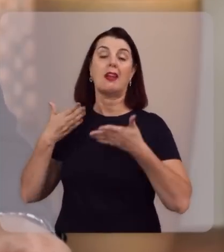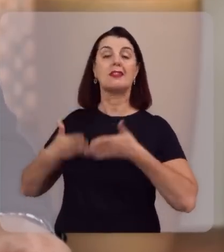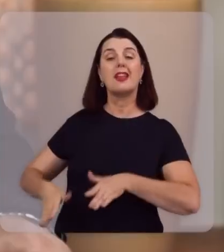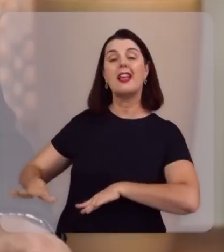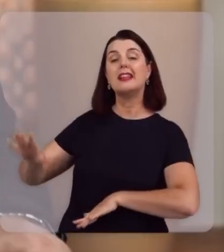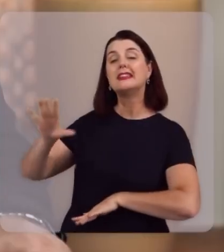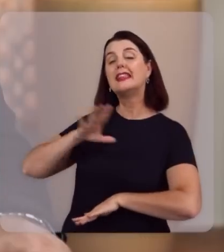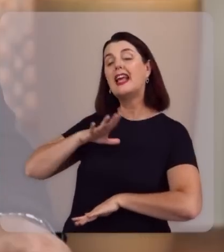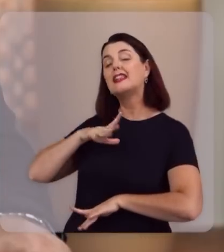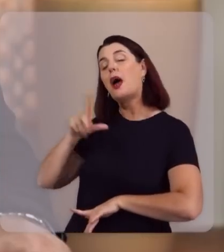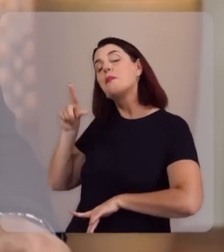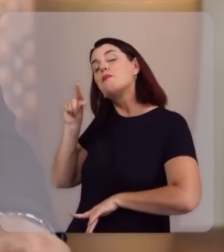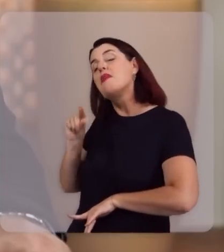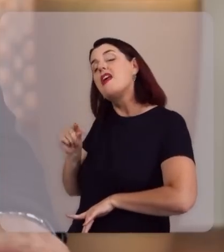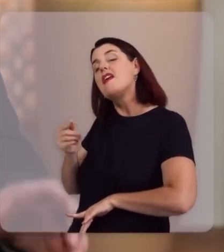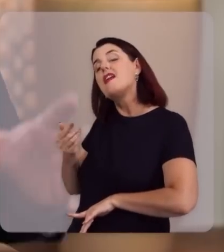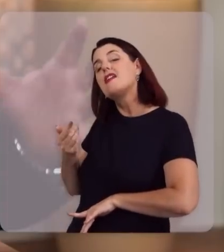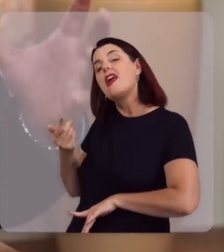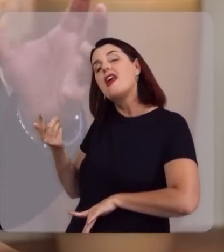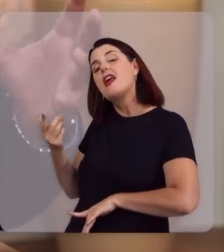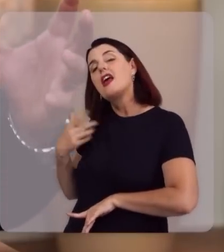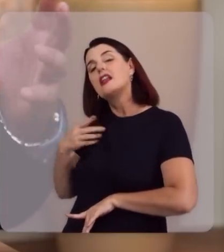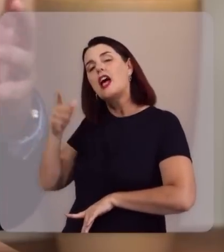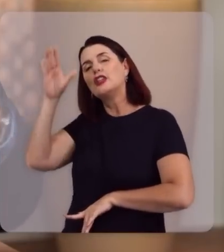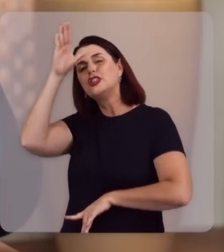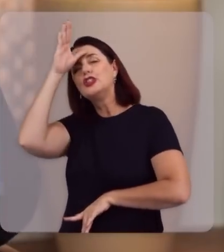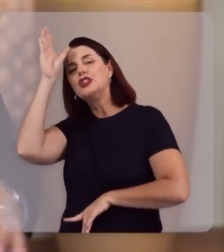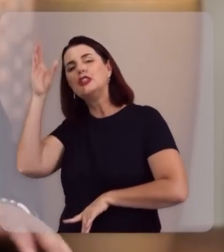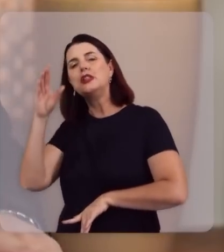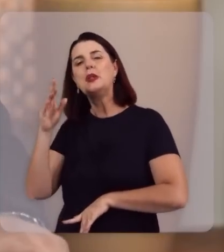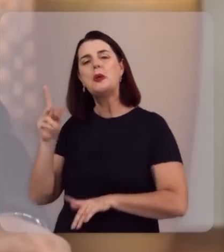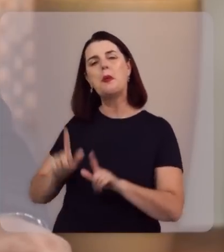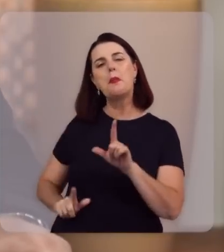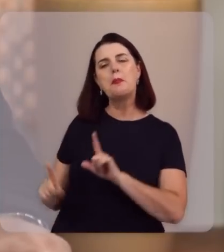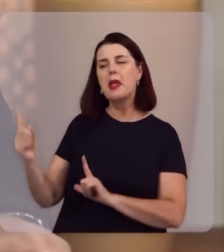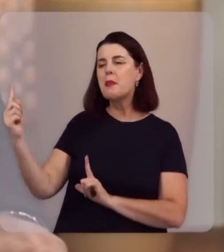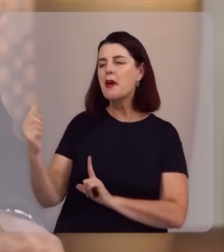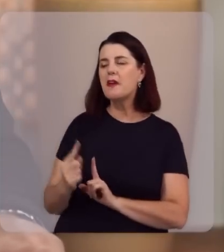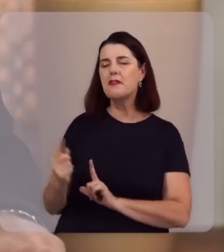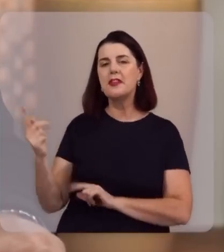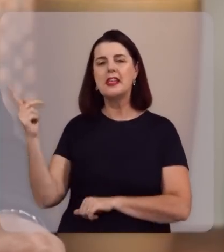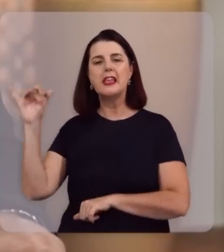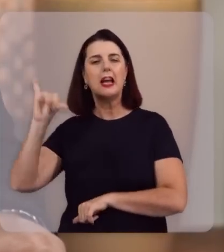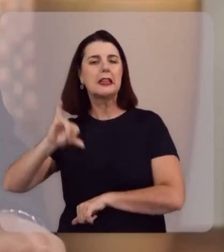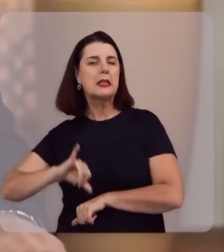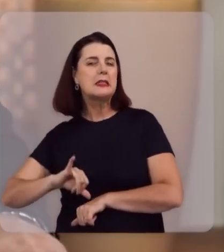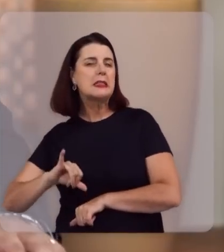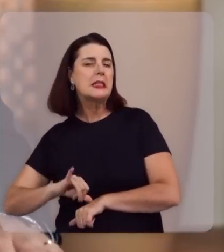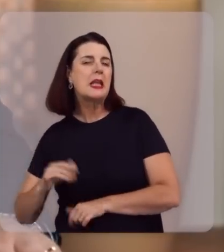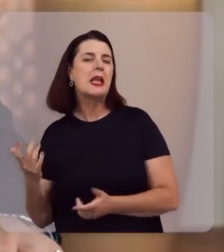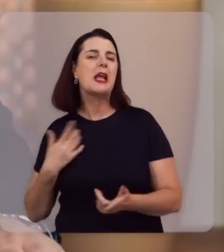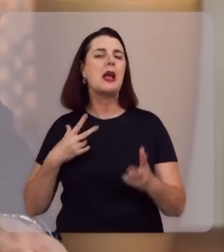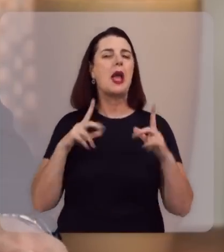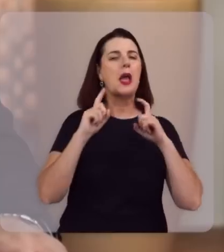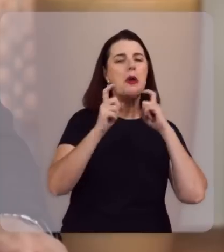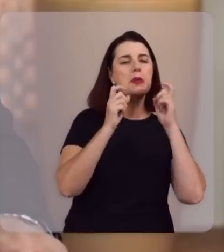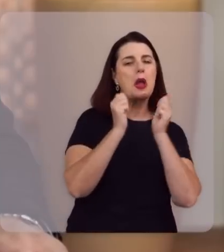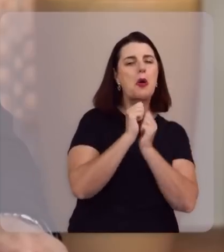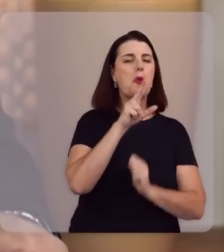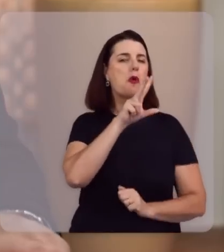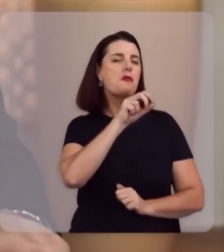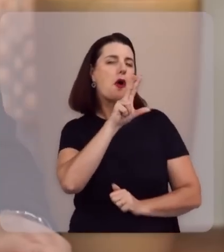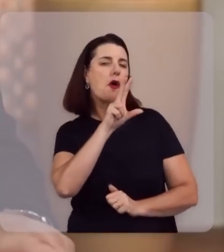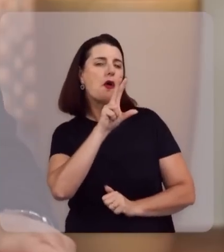no interior, então quando chegava o Natal, os tios e os primos vinham da capital e nós nos reuníamos na casa da